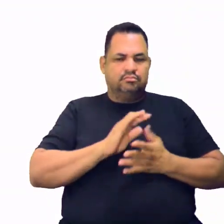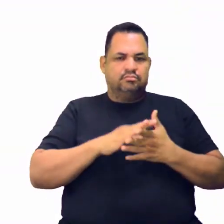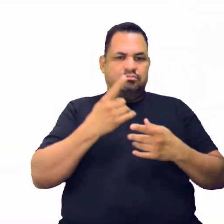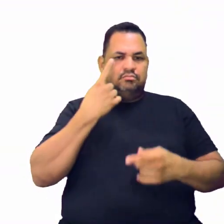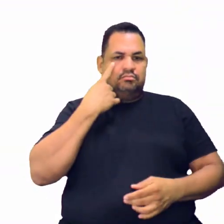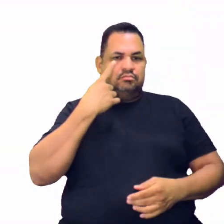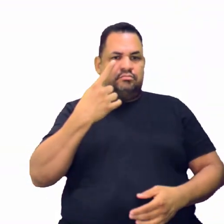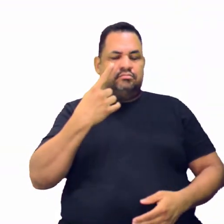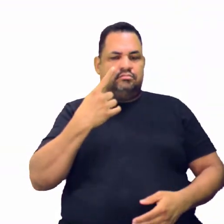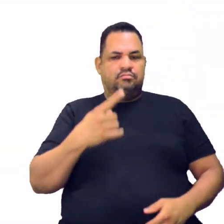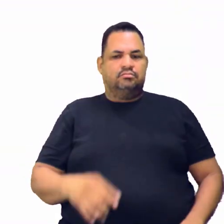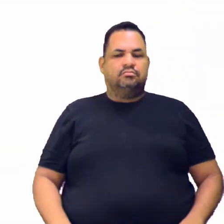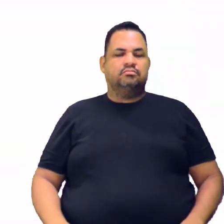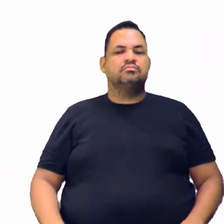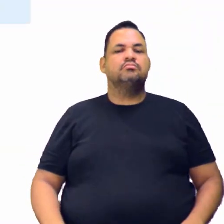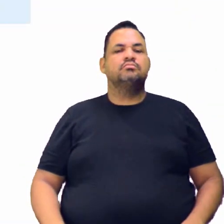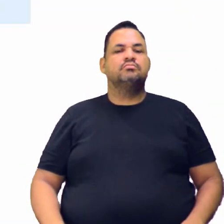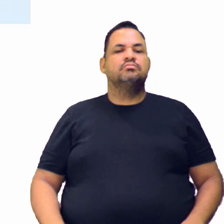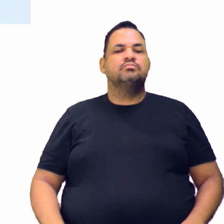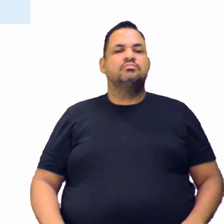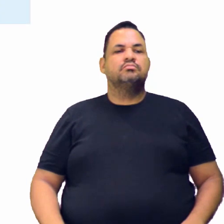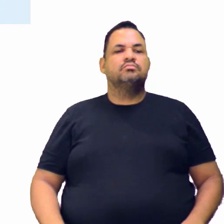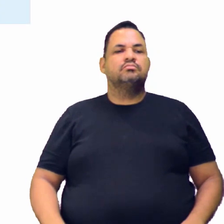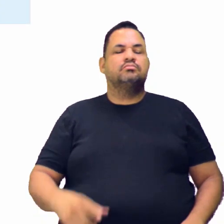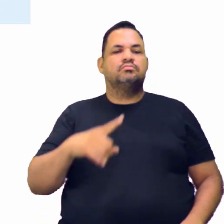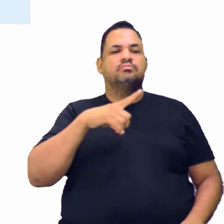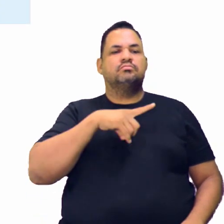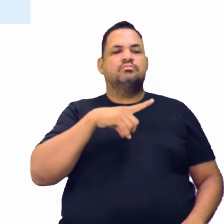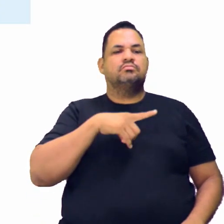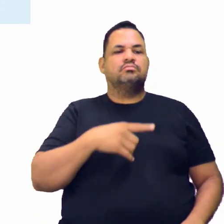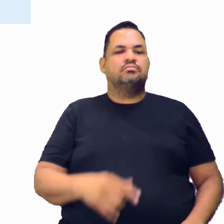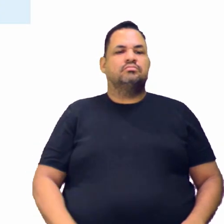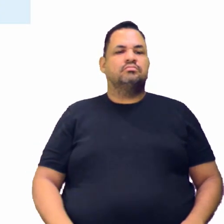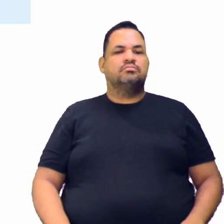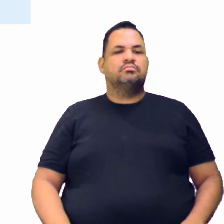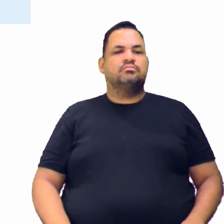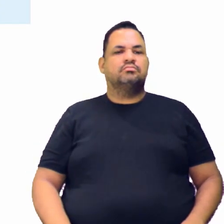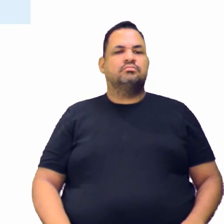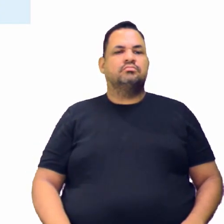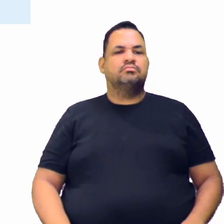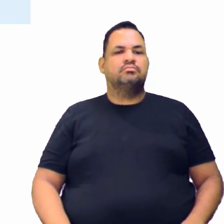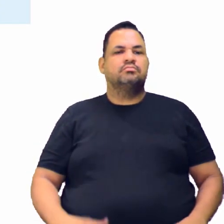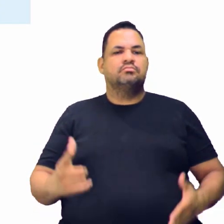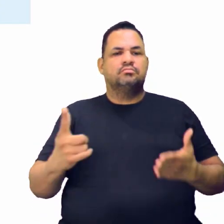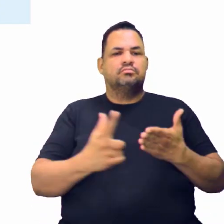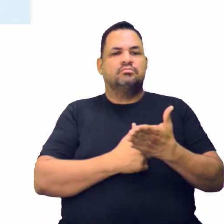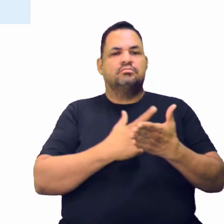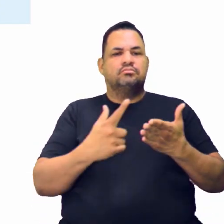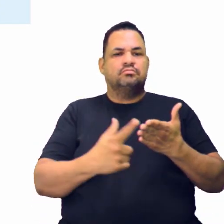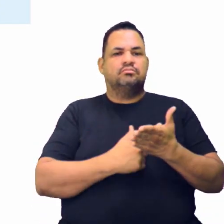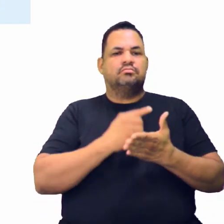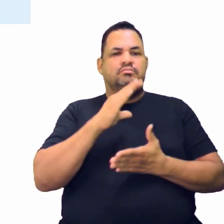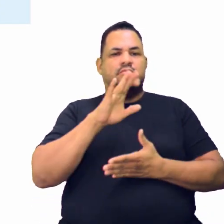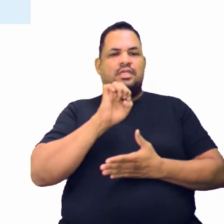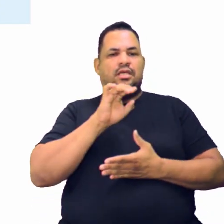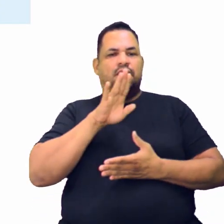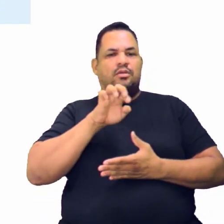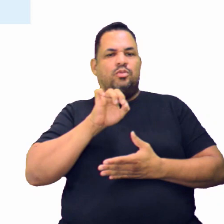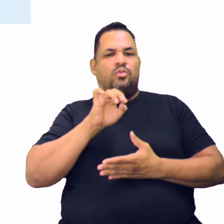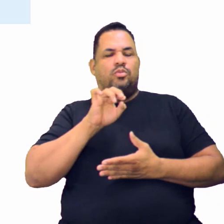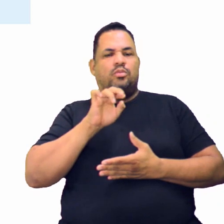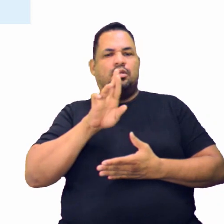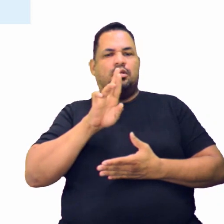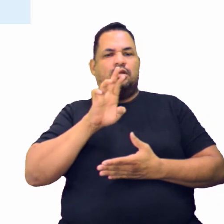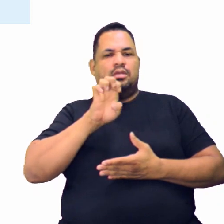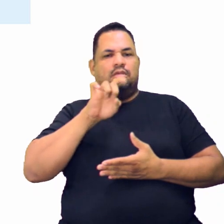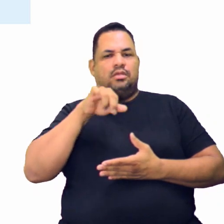olho na tela para a nossa primeira questão. Temos aqui o seguinte. O livro Claro Enigma, uma das